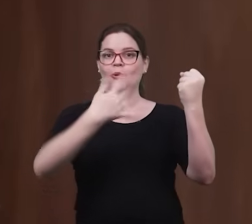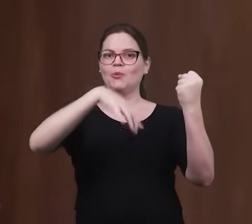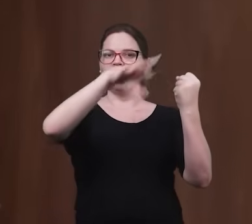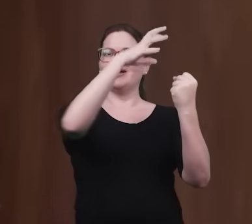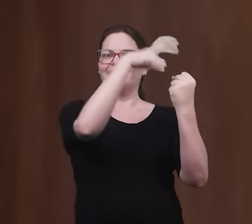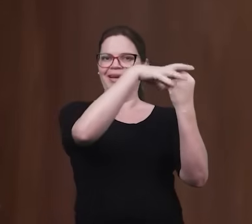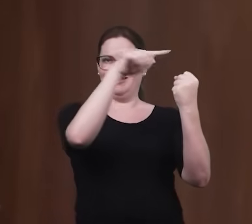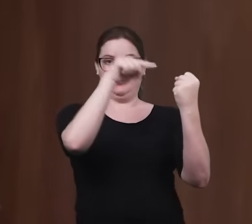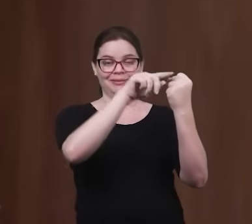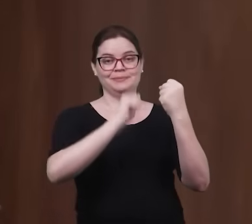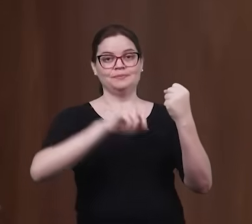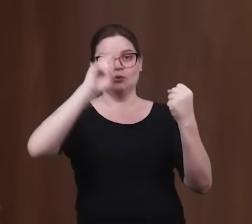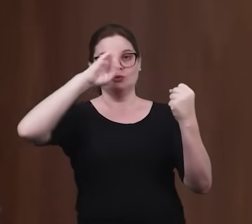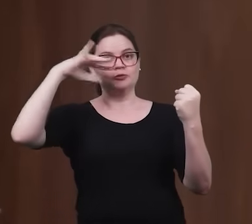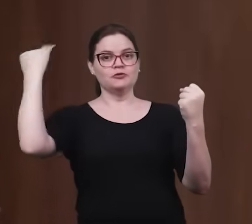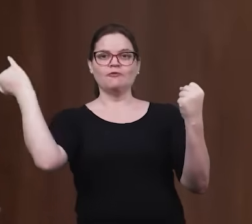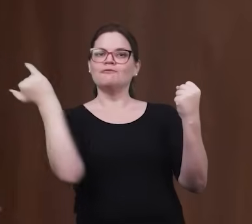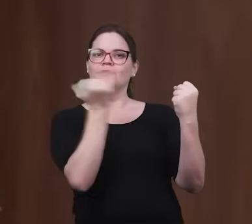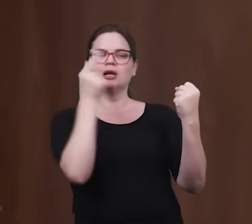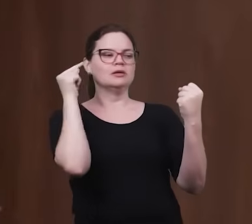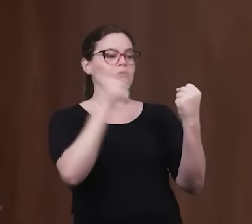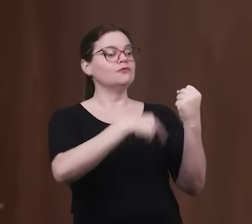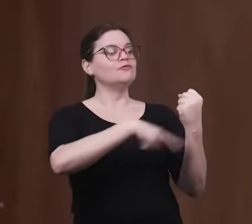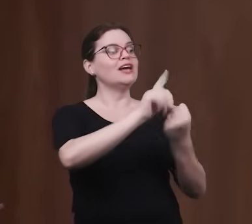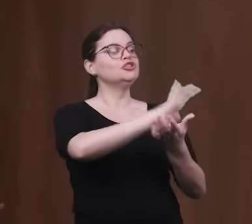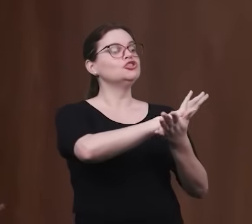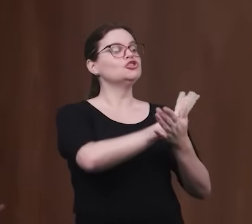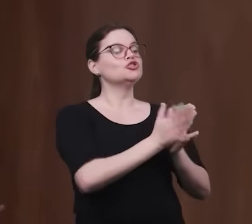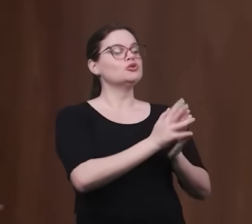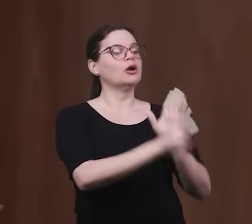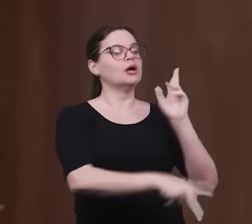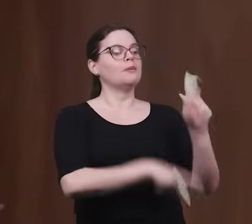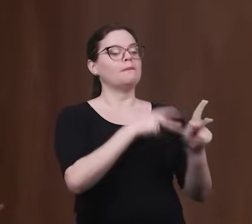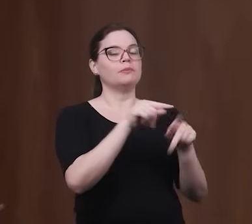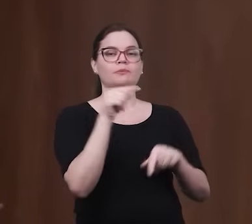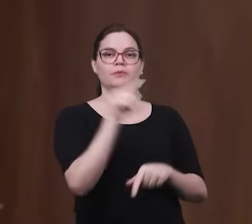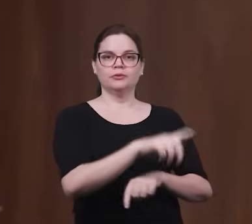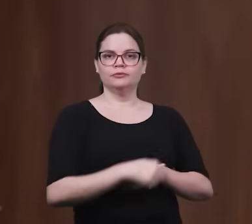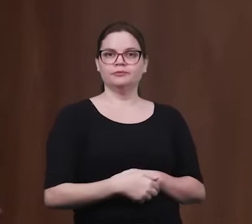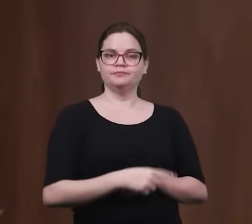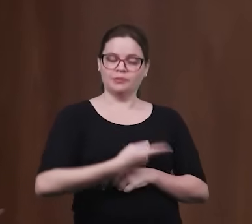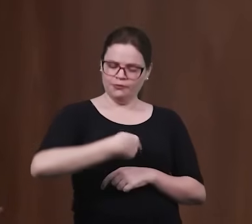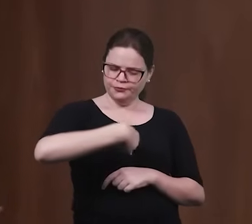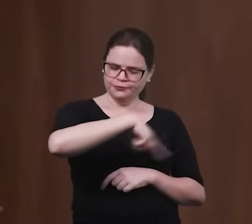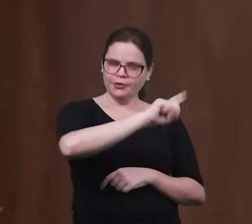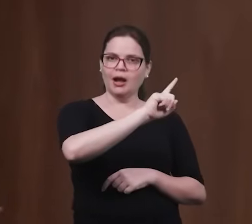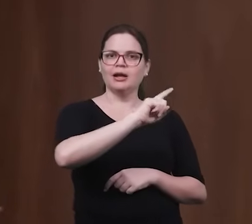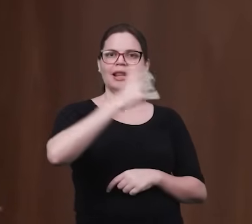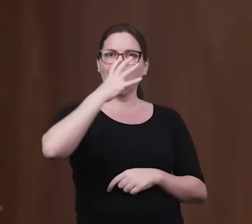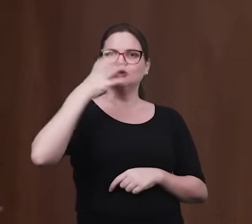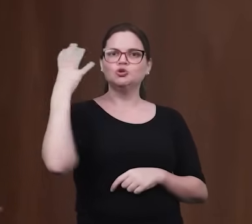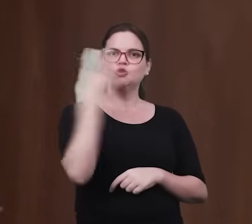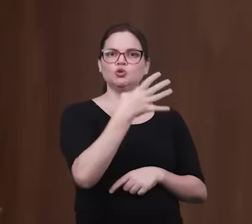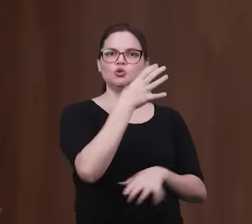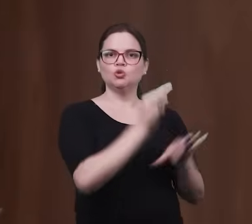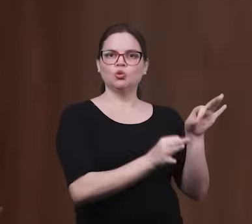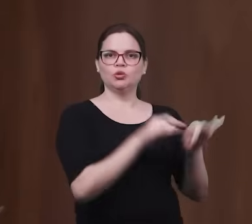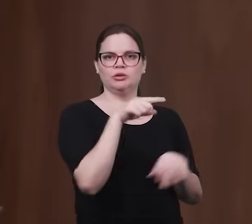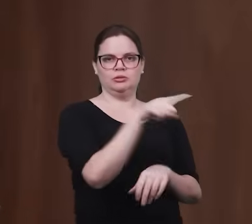levantado rei, há uma determinação da parte do Senhor, e que ele fosse e executasse um